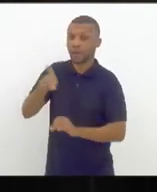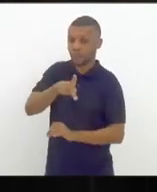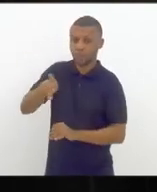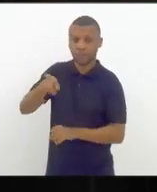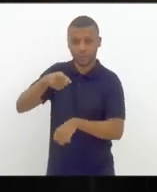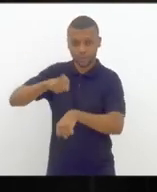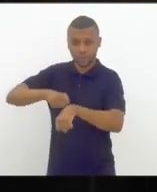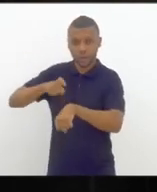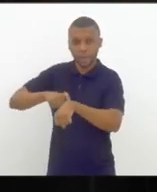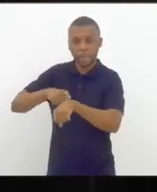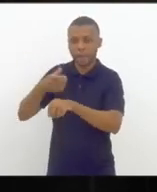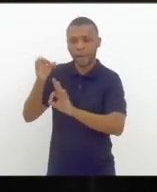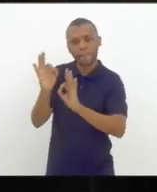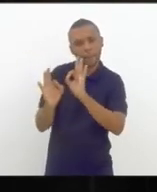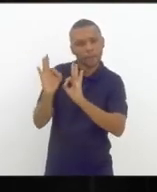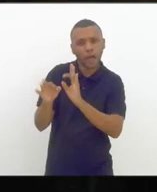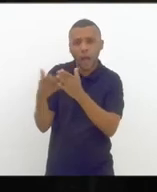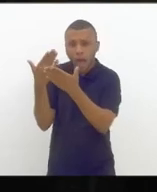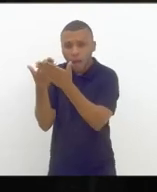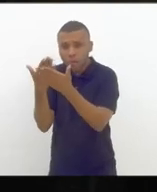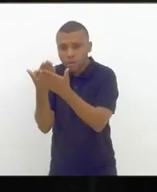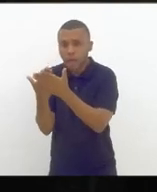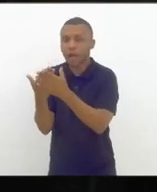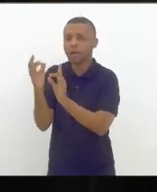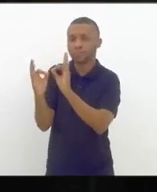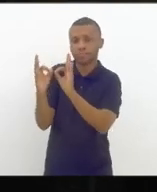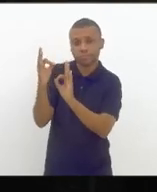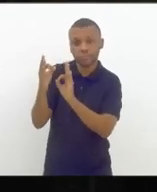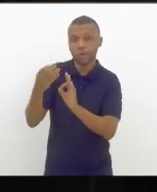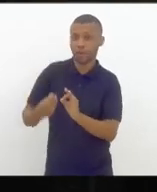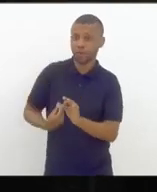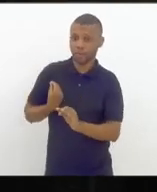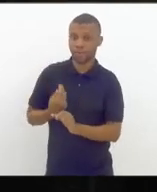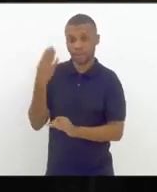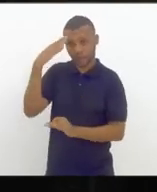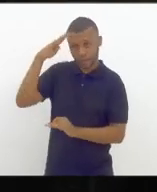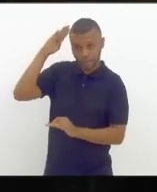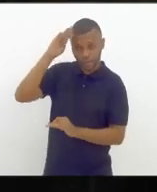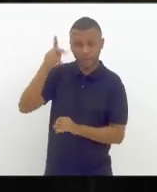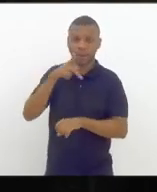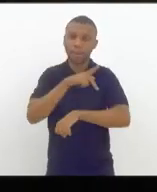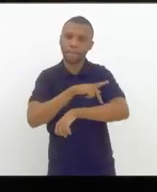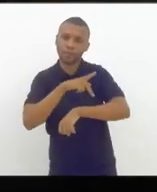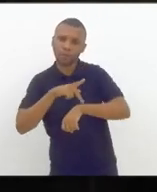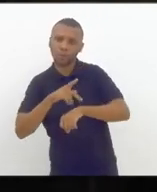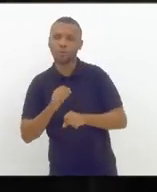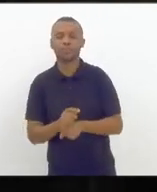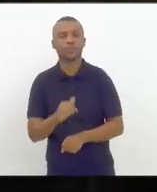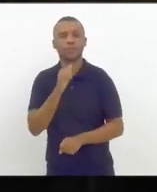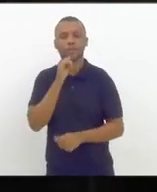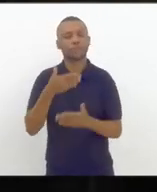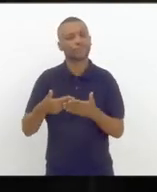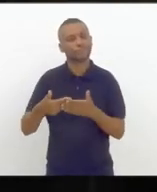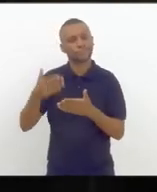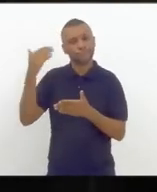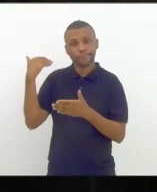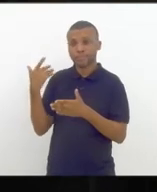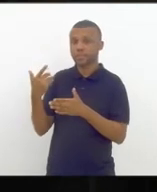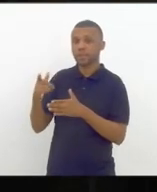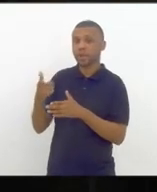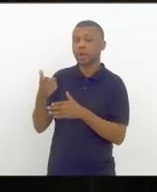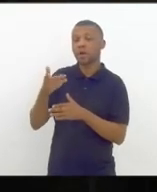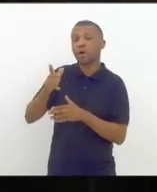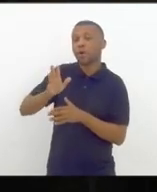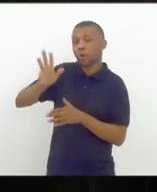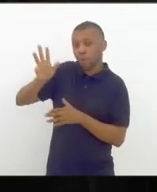planejar para estudar para organizar sua vida acadêmica e pedagógica Como por exemplo o aumento a época do Governo Lula do per capita